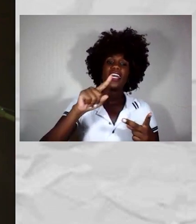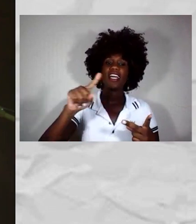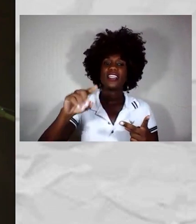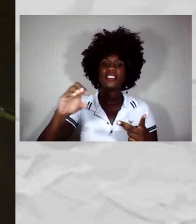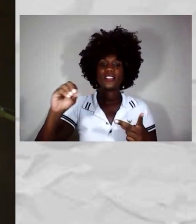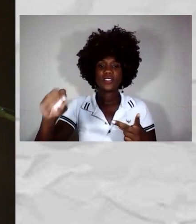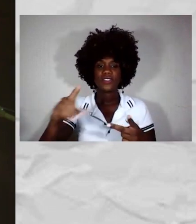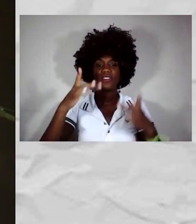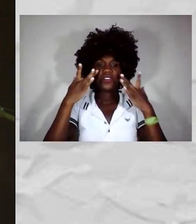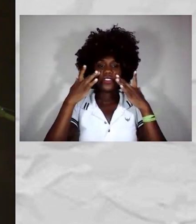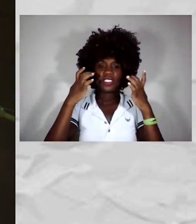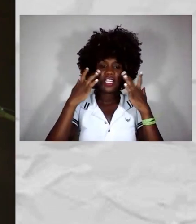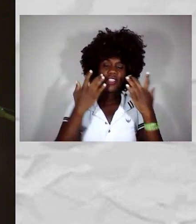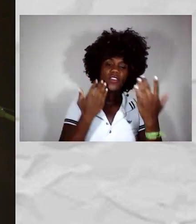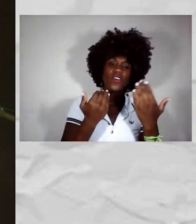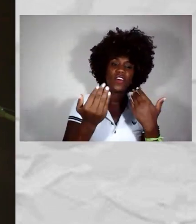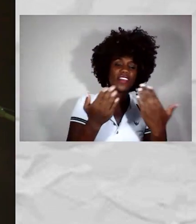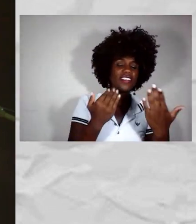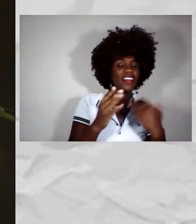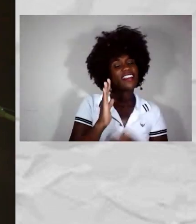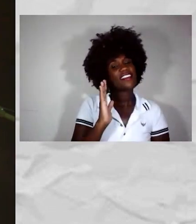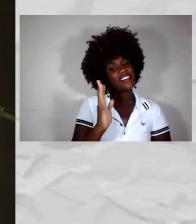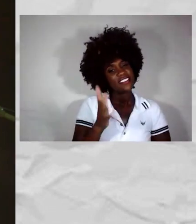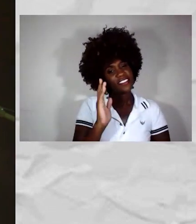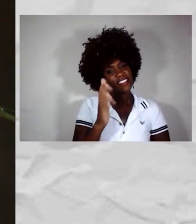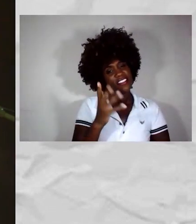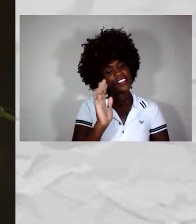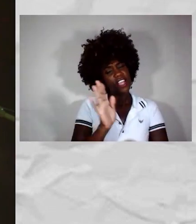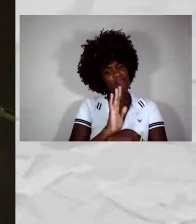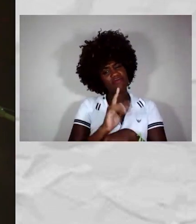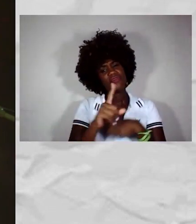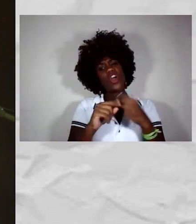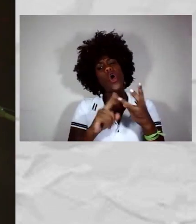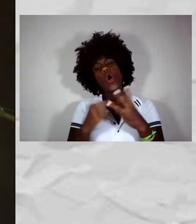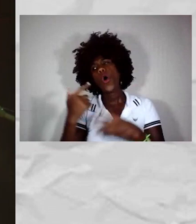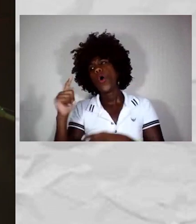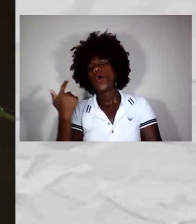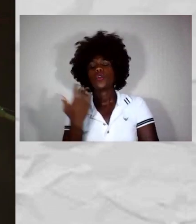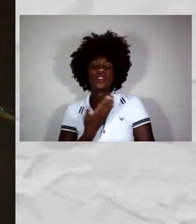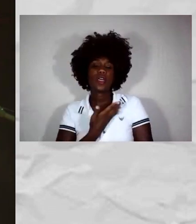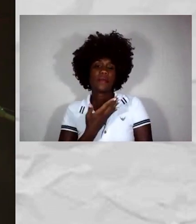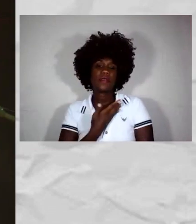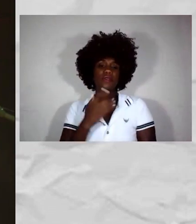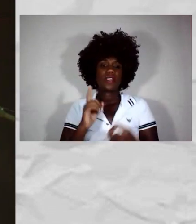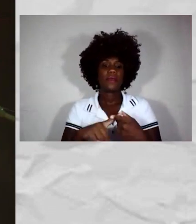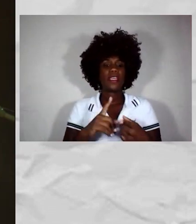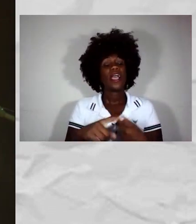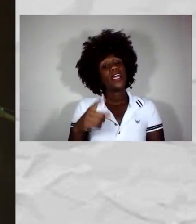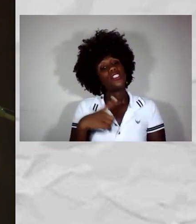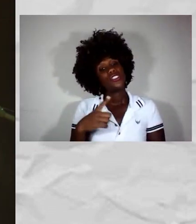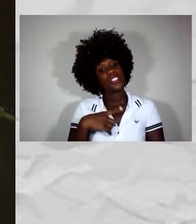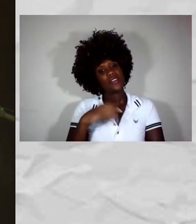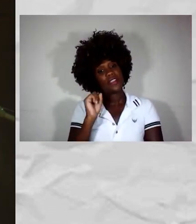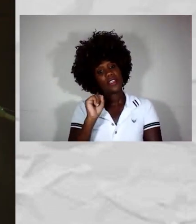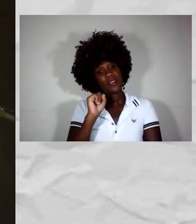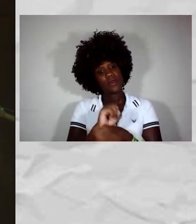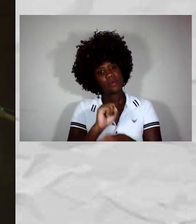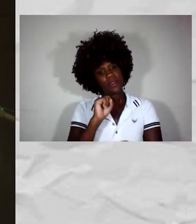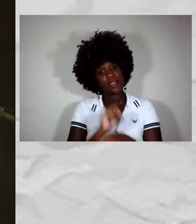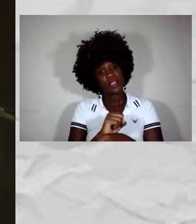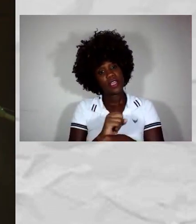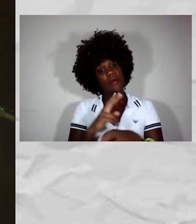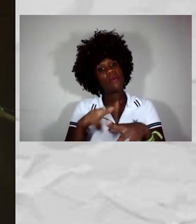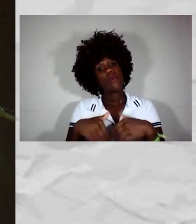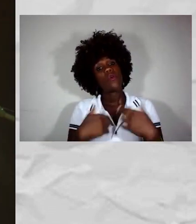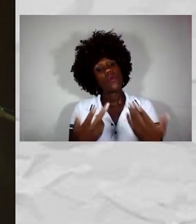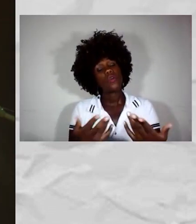teatro, conversaria, vai estar aqui nesse instante, e outros amigos gravaram também, e a gente teve que parar por conta da pandemia, mas